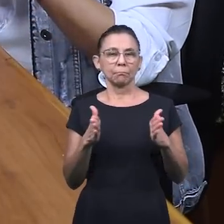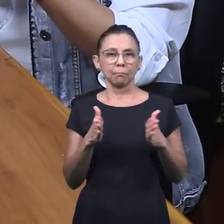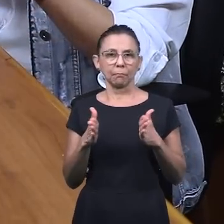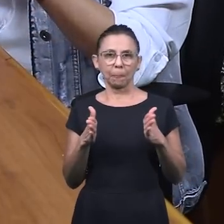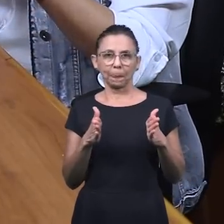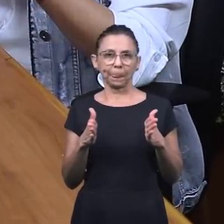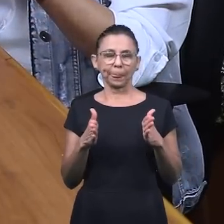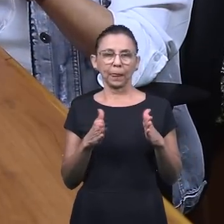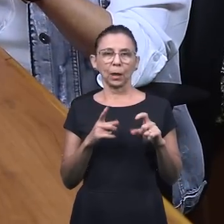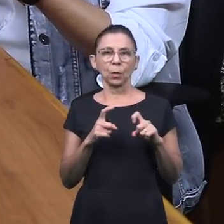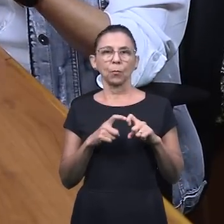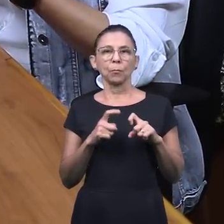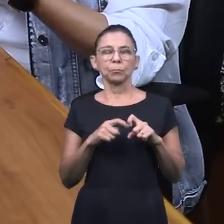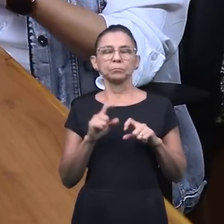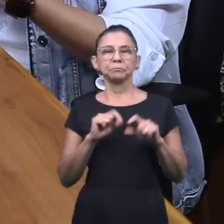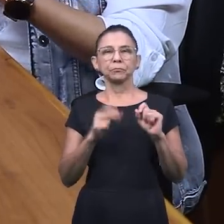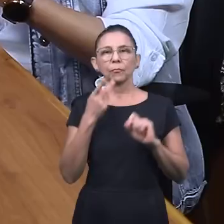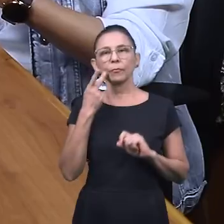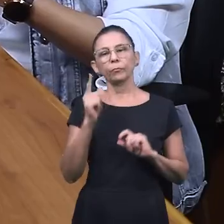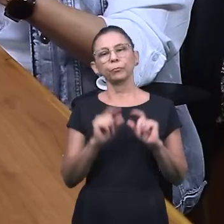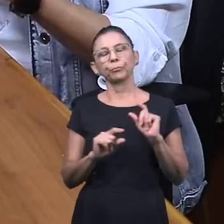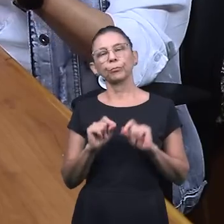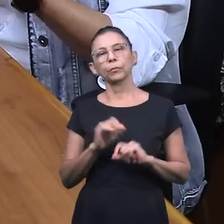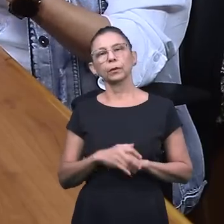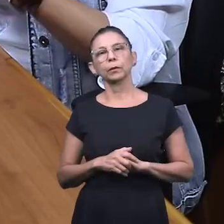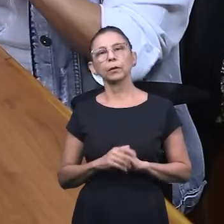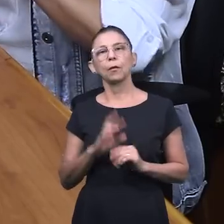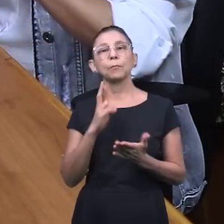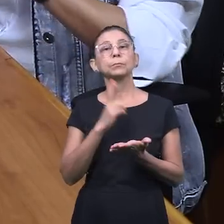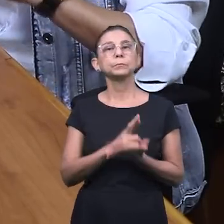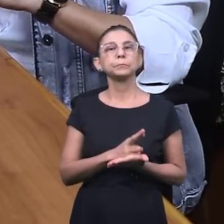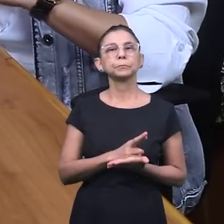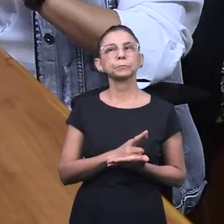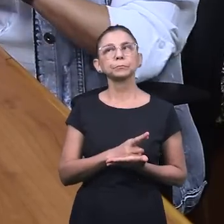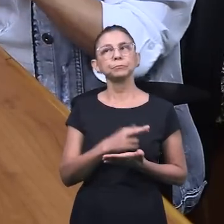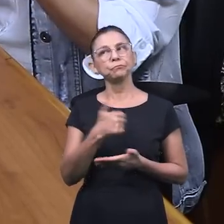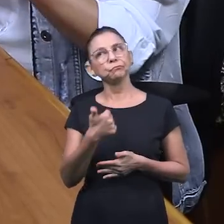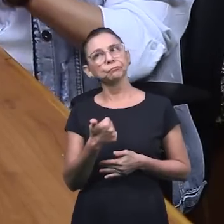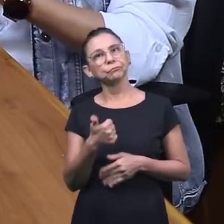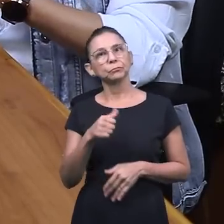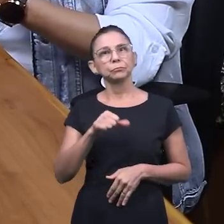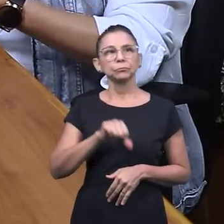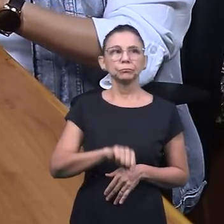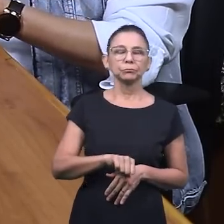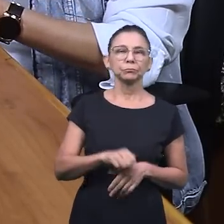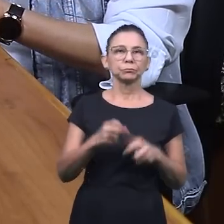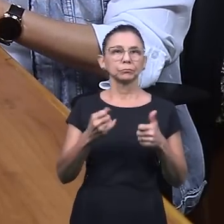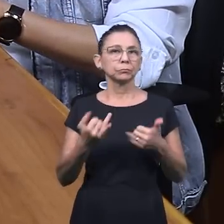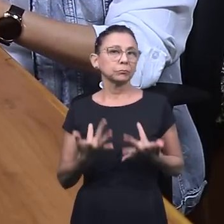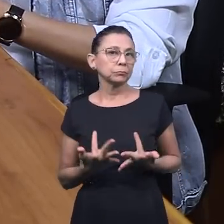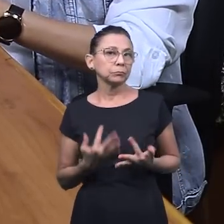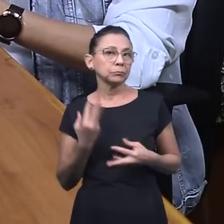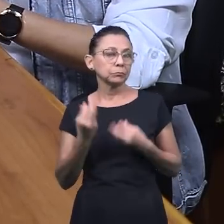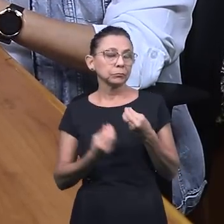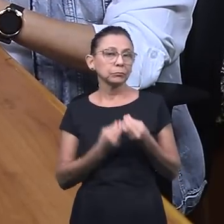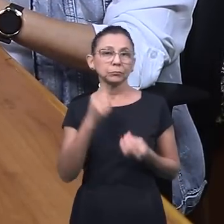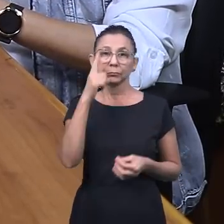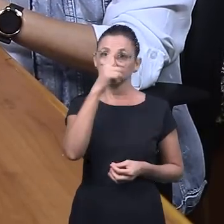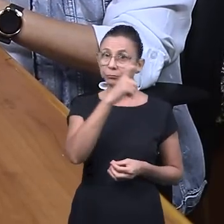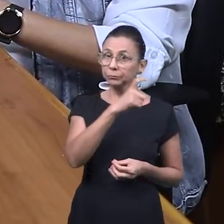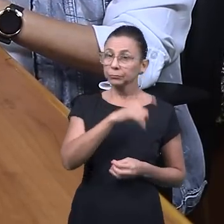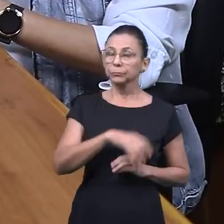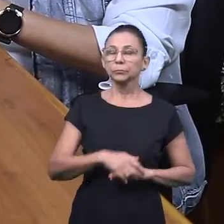médico deixou alguma informação de como seria, se seria tudo bem, ou ele deixou bem claro que seria